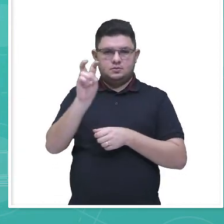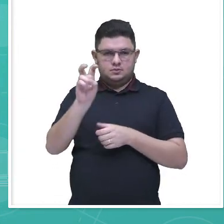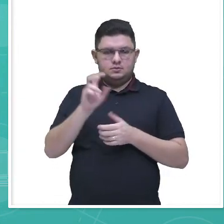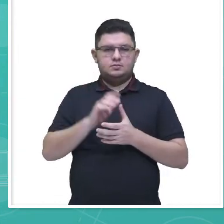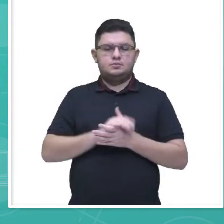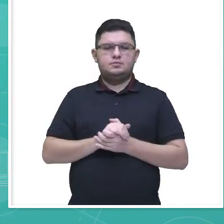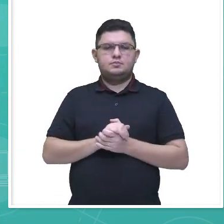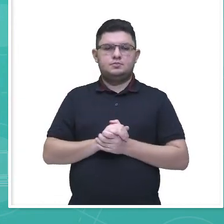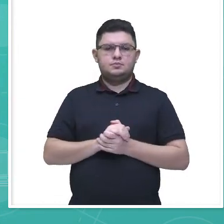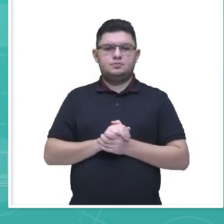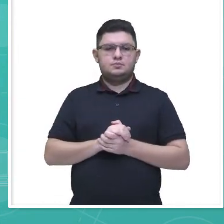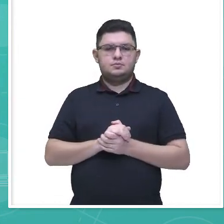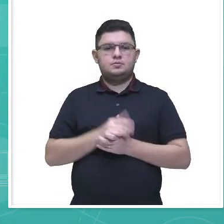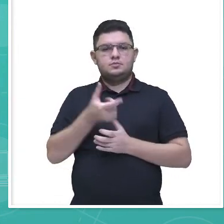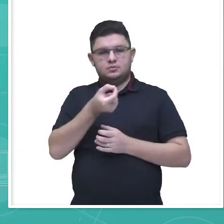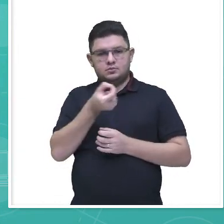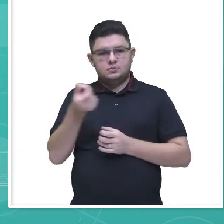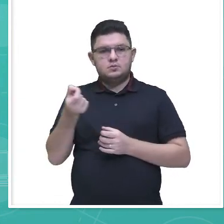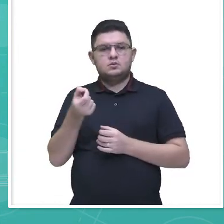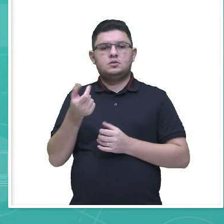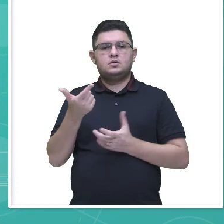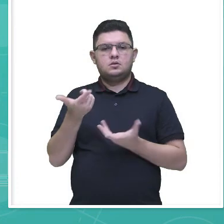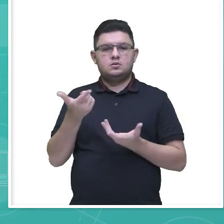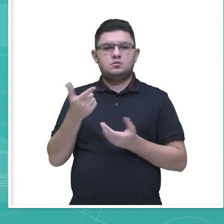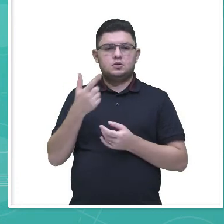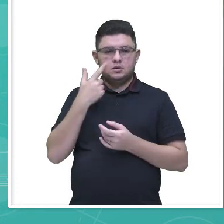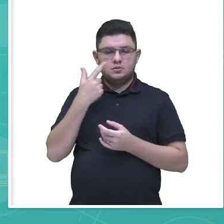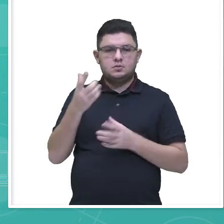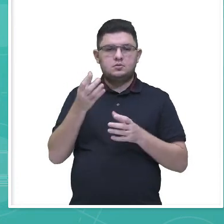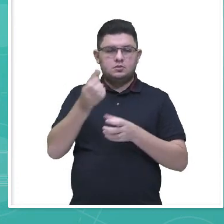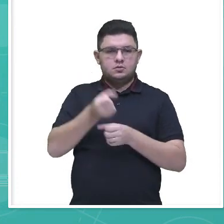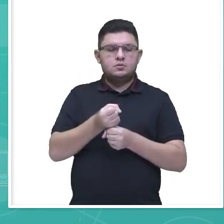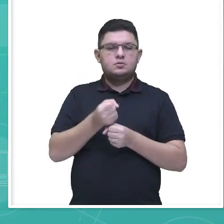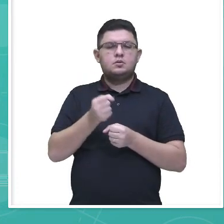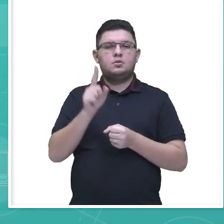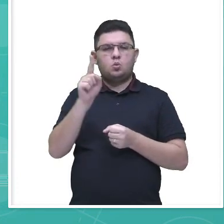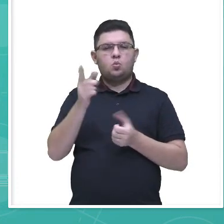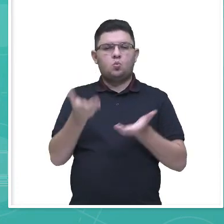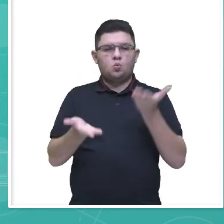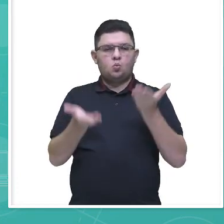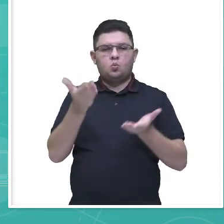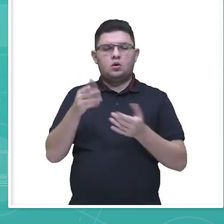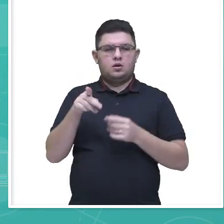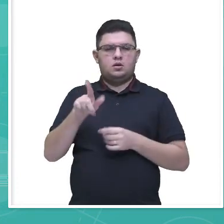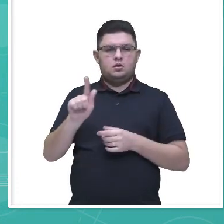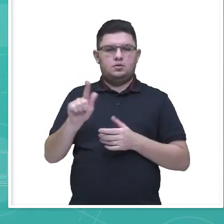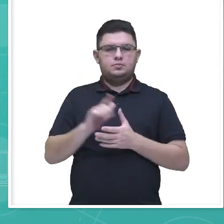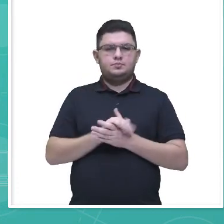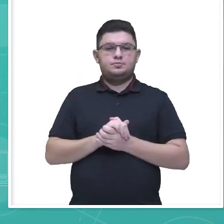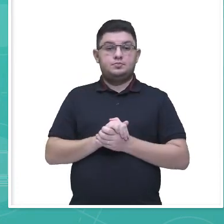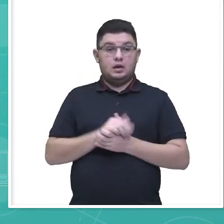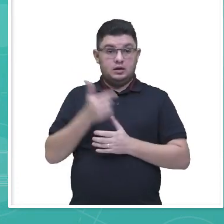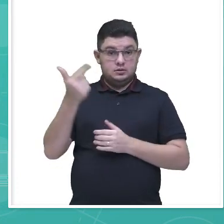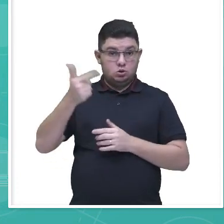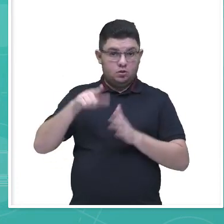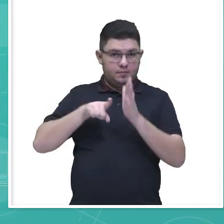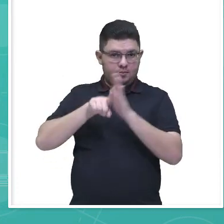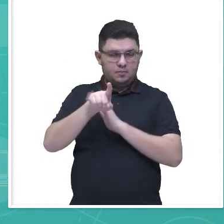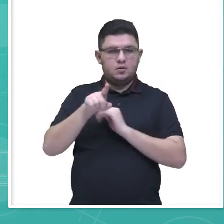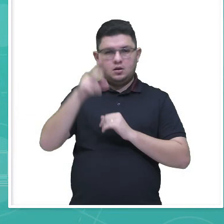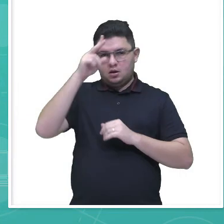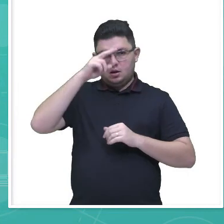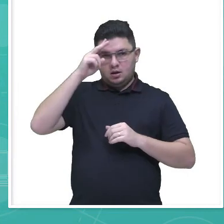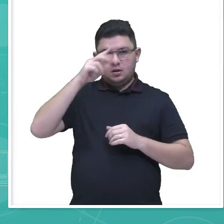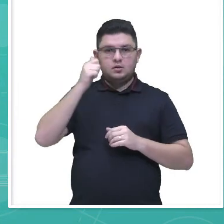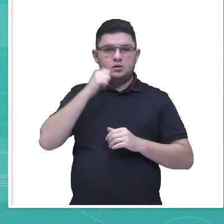200 somado aí para você ter 1 quilo, certinho? Na nossa questão de número 2, a gente tem lá aquela professora, né, que